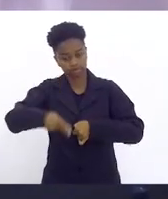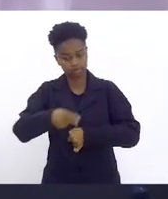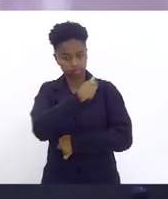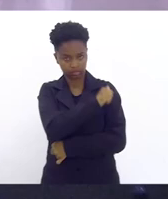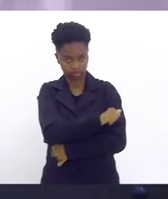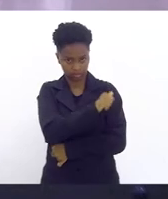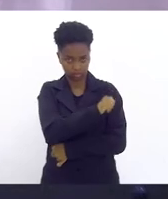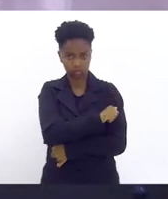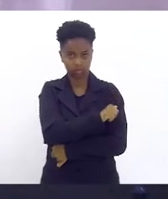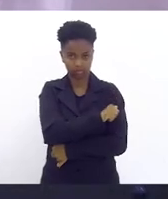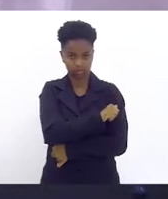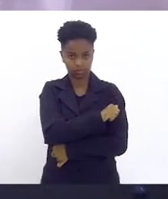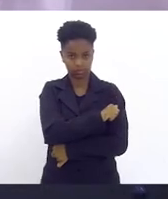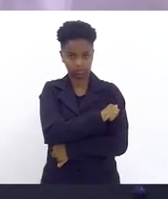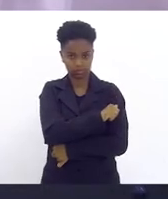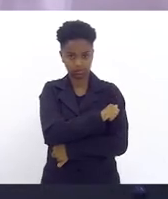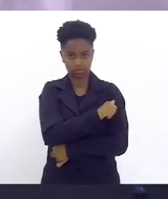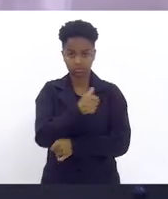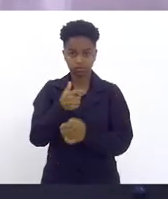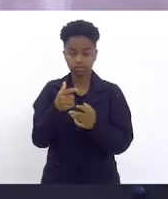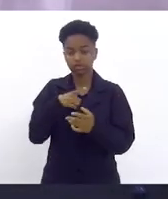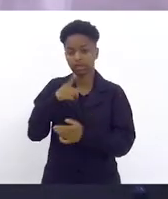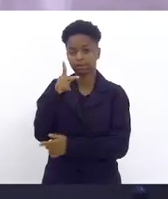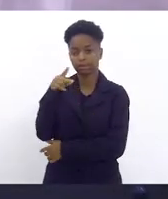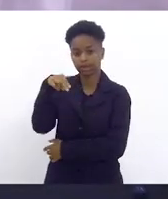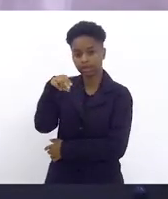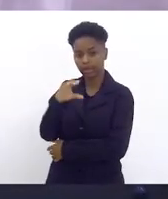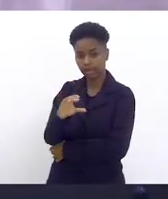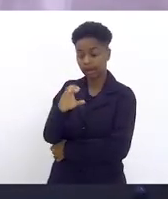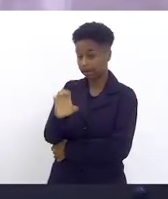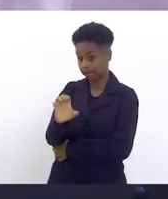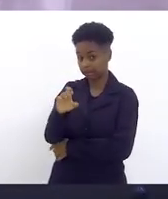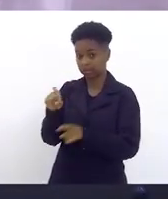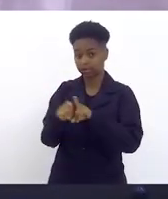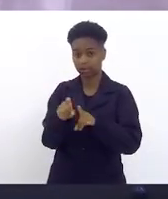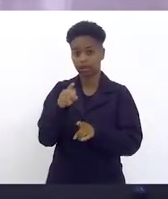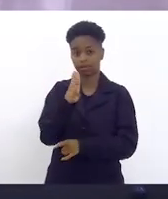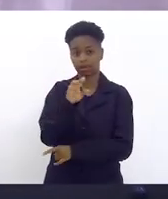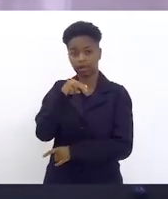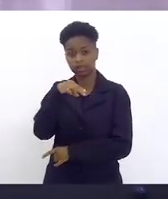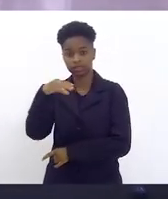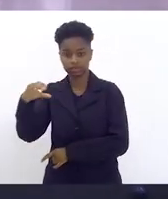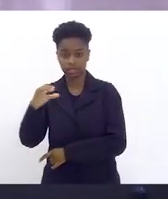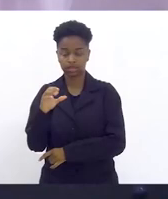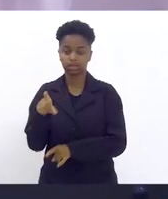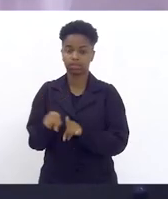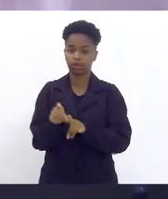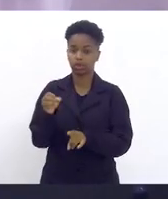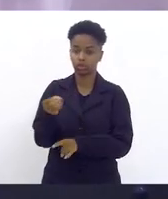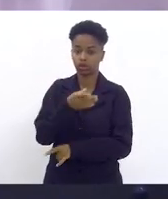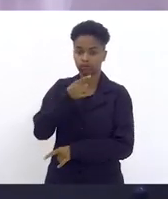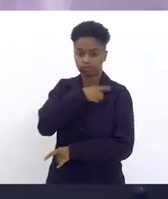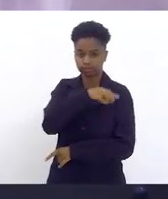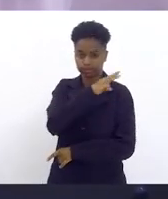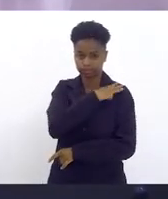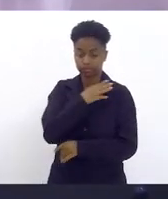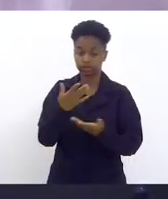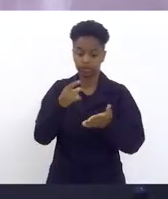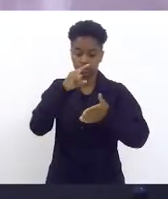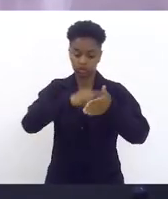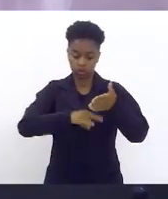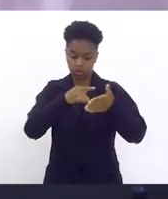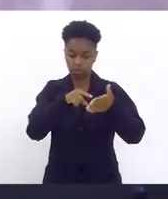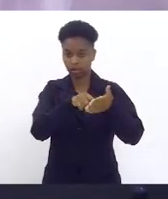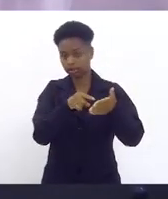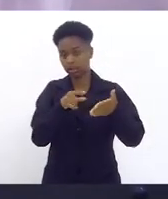Estado com o pne com a bncc e o novo ensino médio o documento referencial é